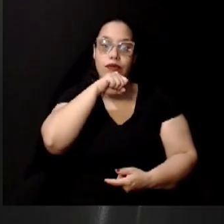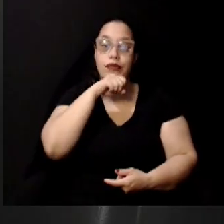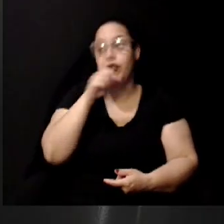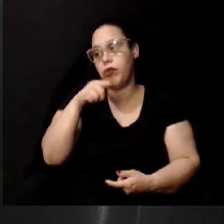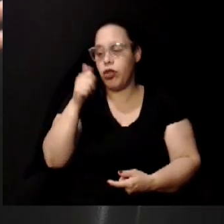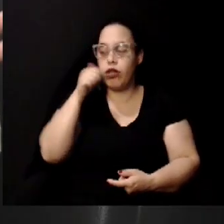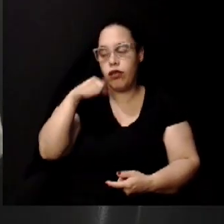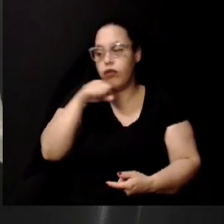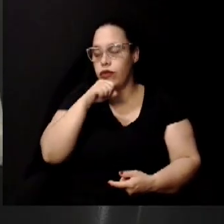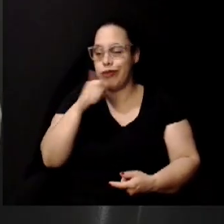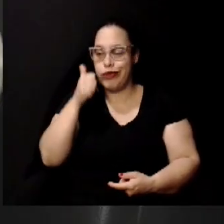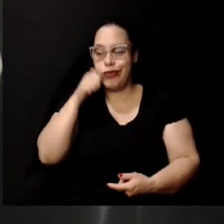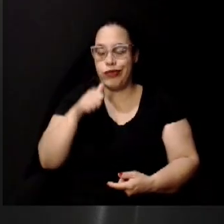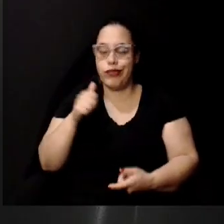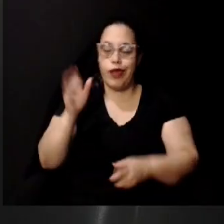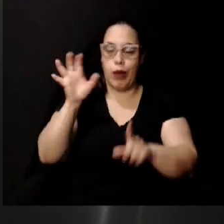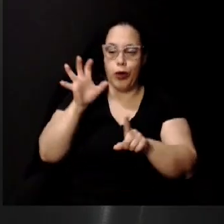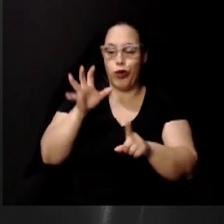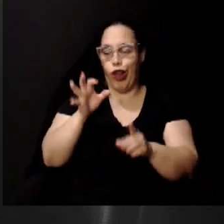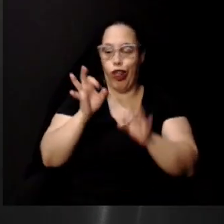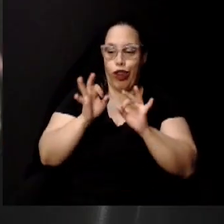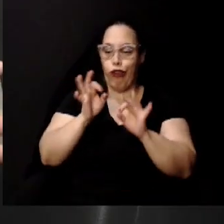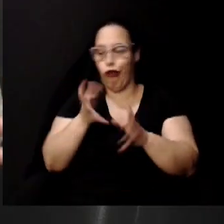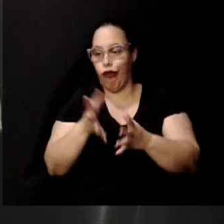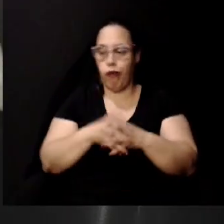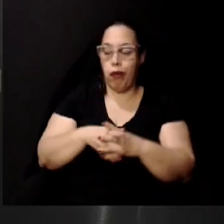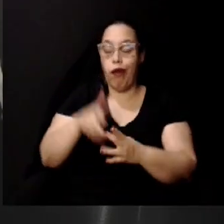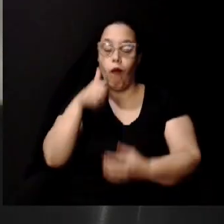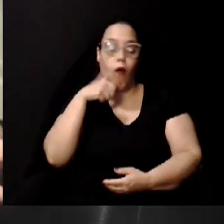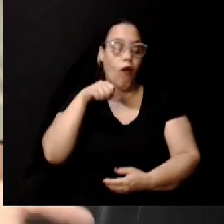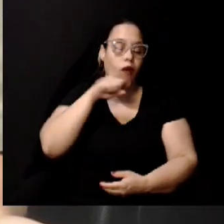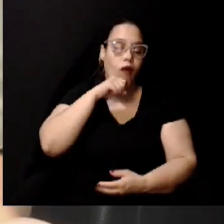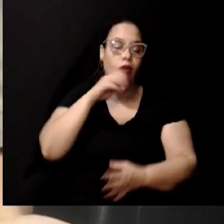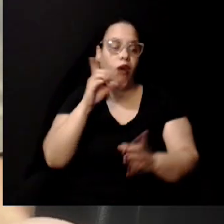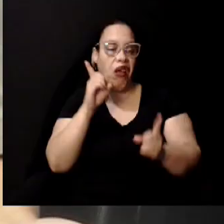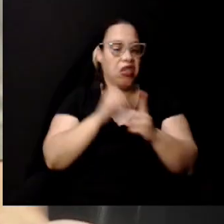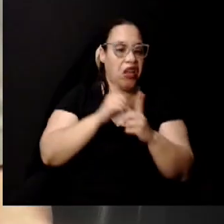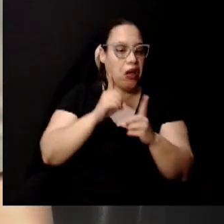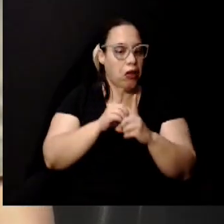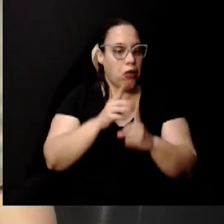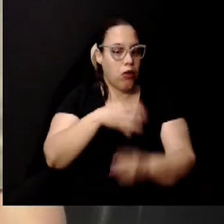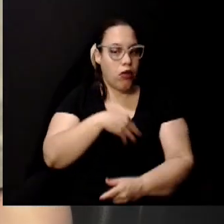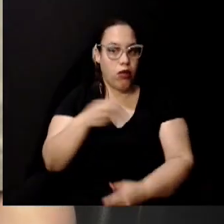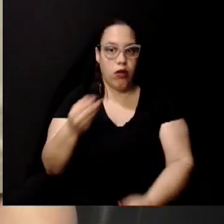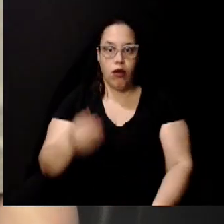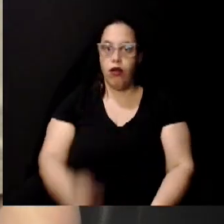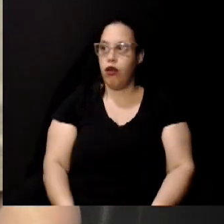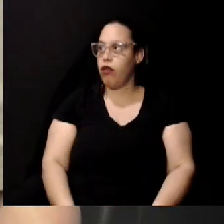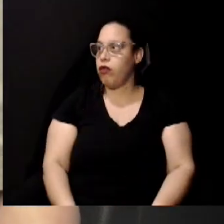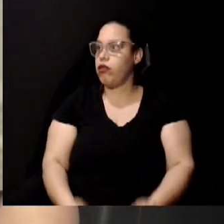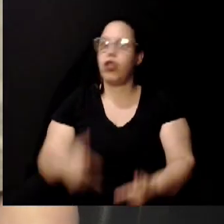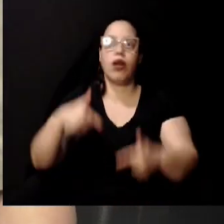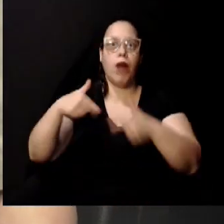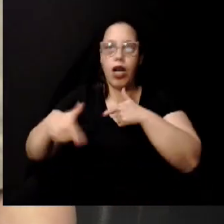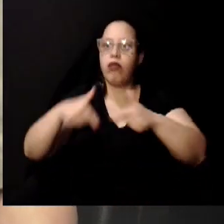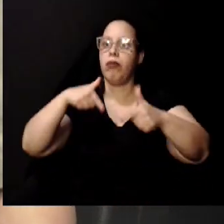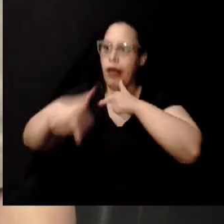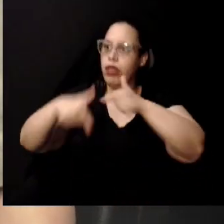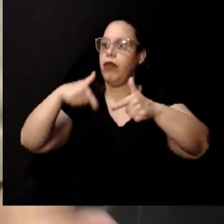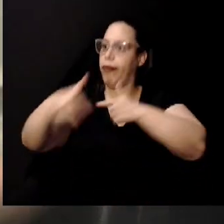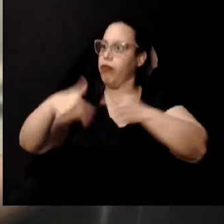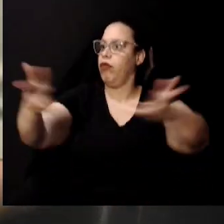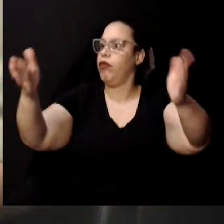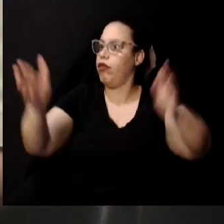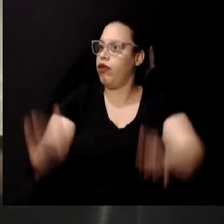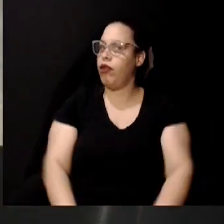mais julgadas, né? Sobretudo as mães. As mães não dão atenção para os filhos, mas, você está trabalhando na jornada que está